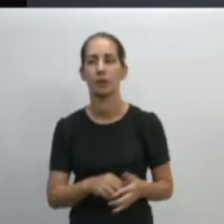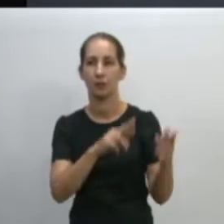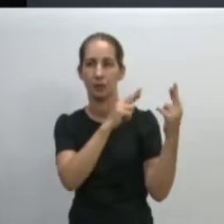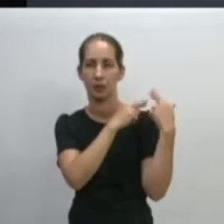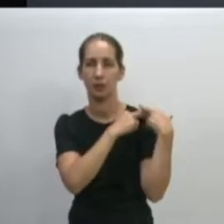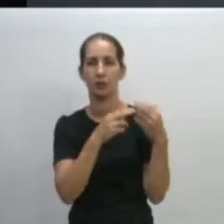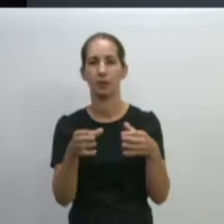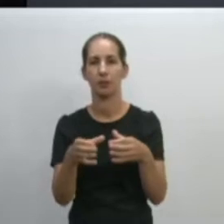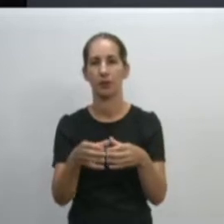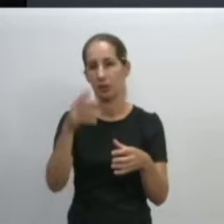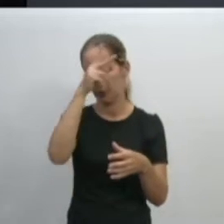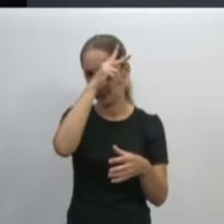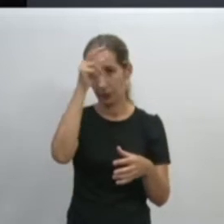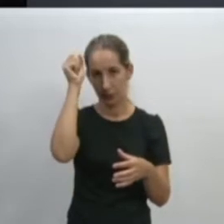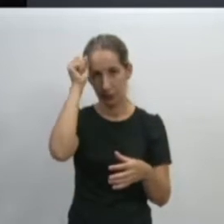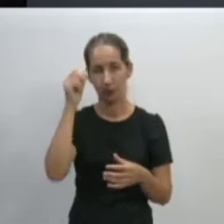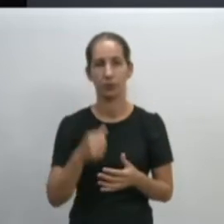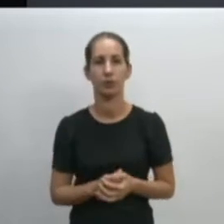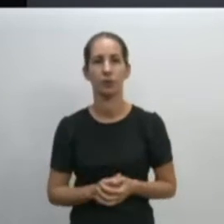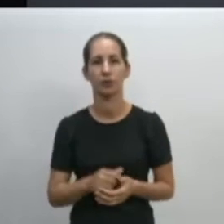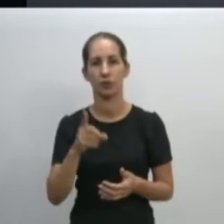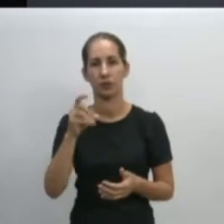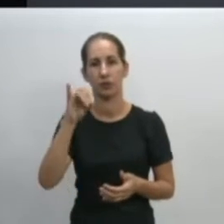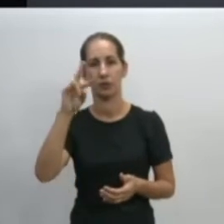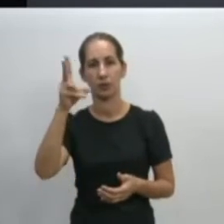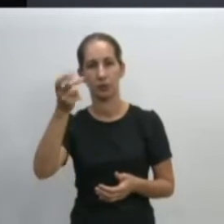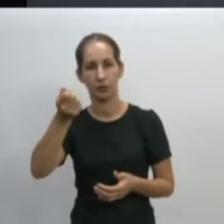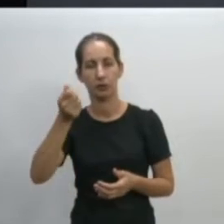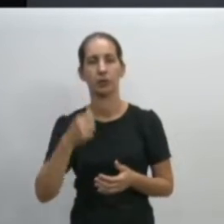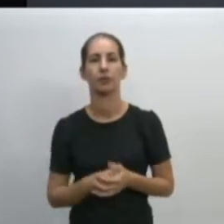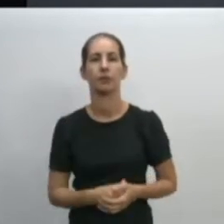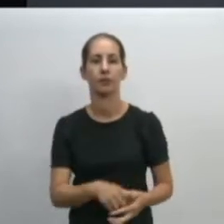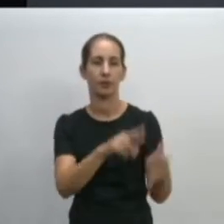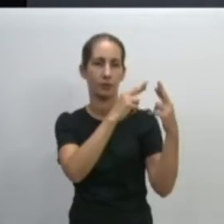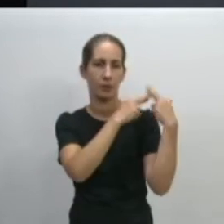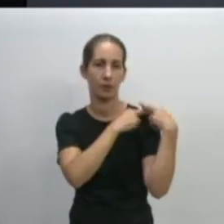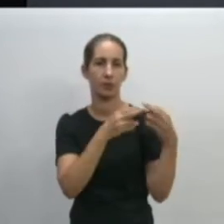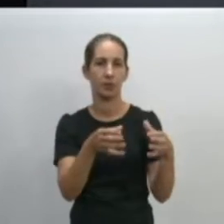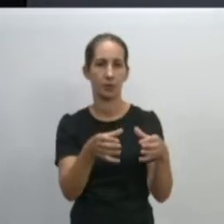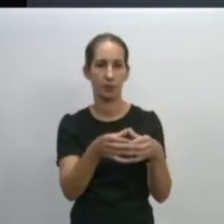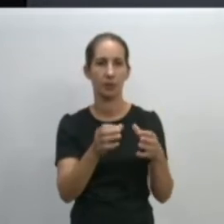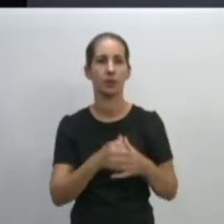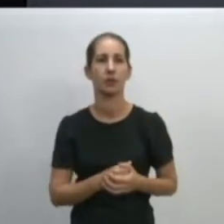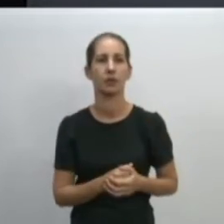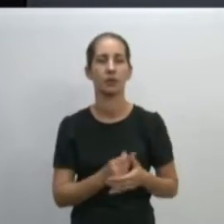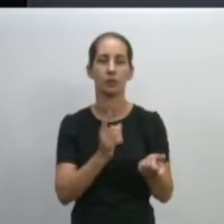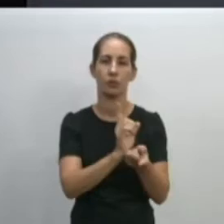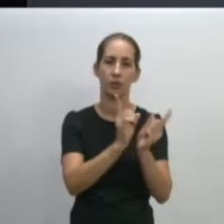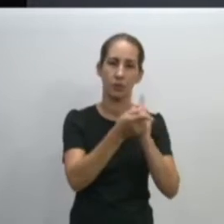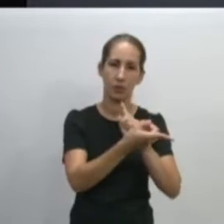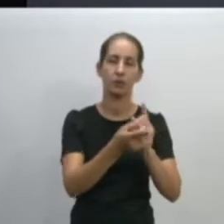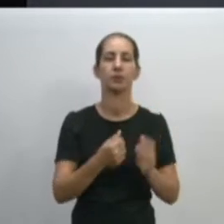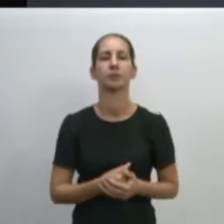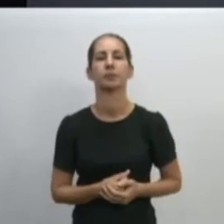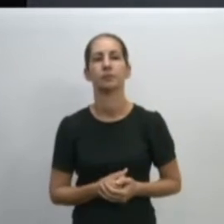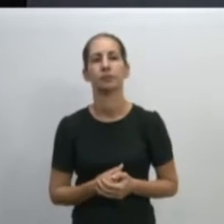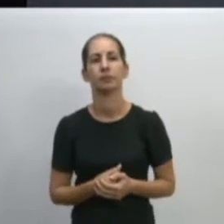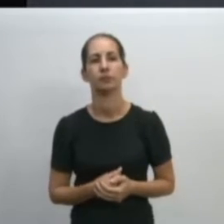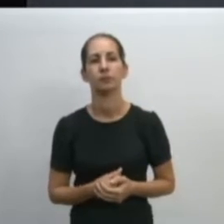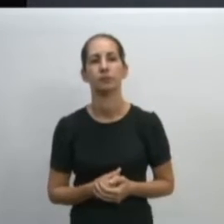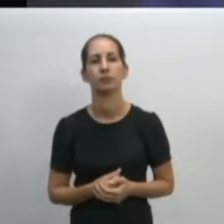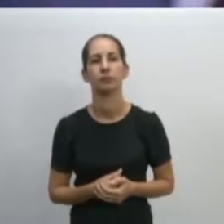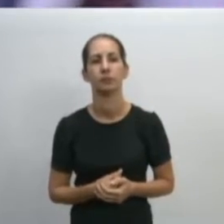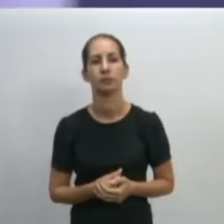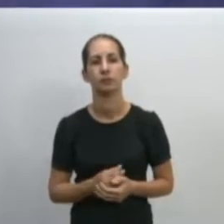representando a bancada do governo, vereadora Divaneide, representando a bancada de oposição, e